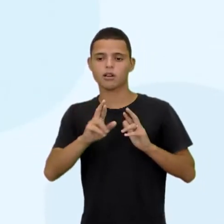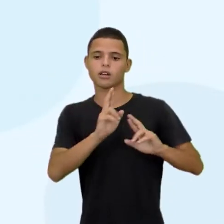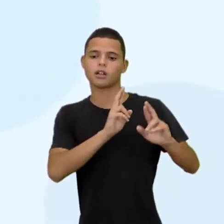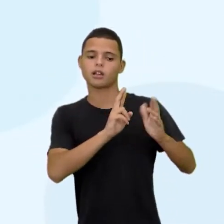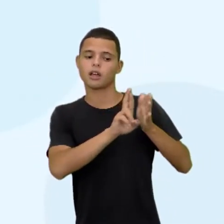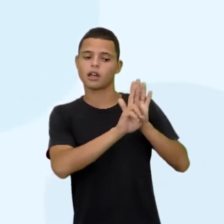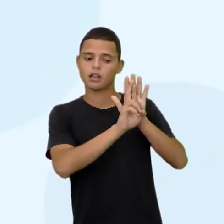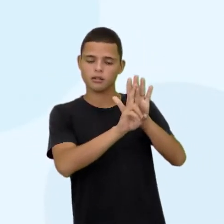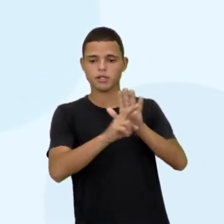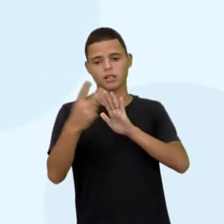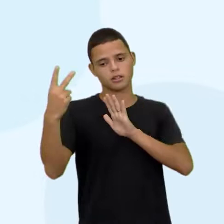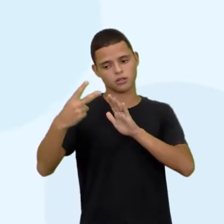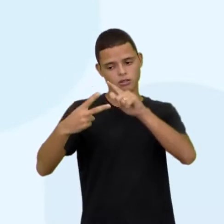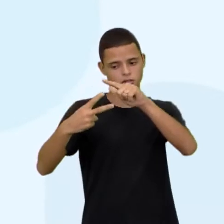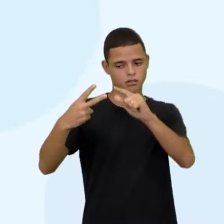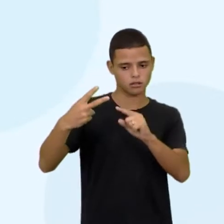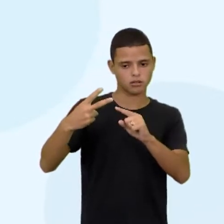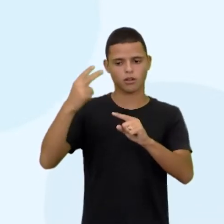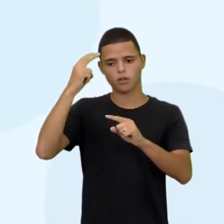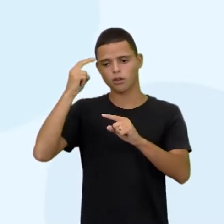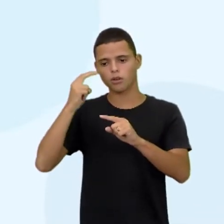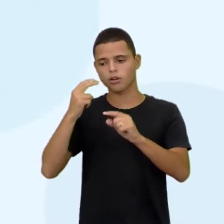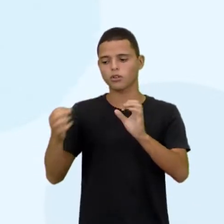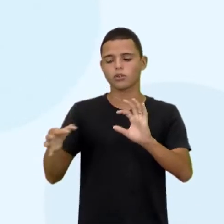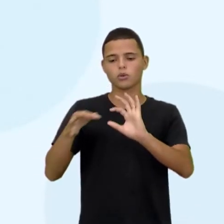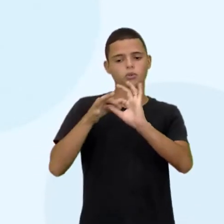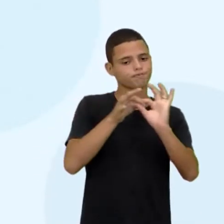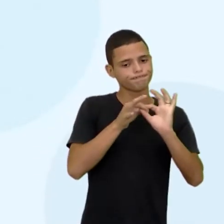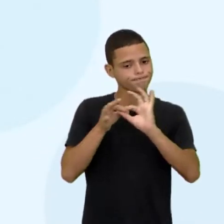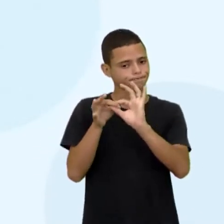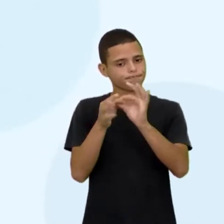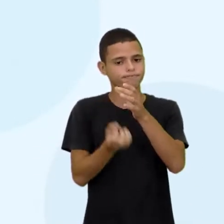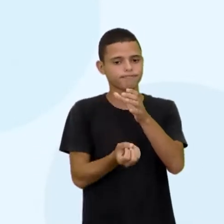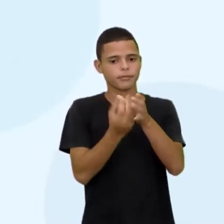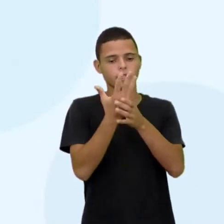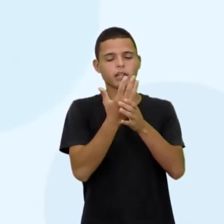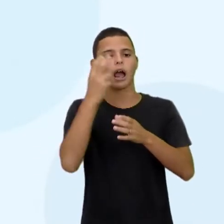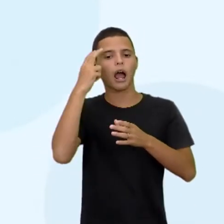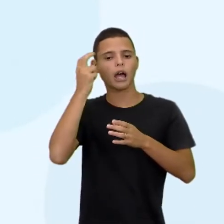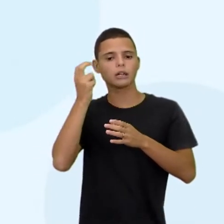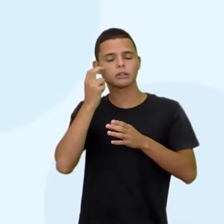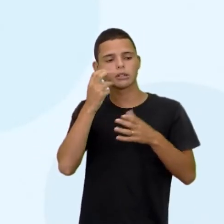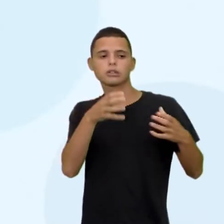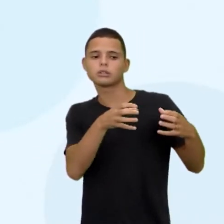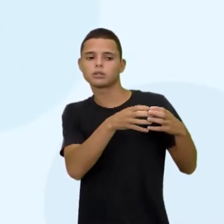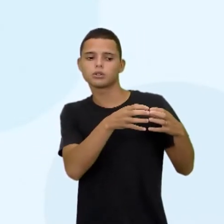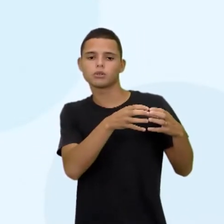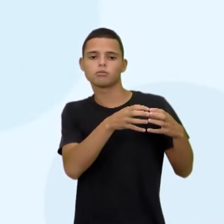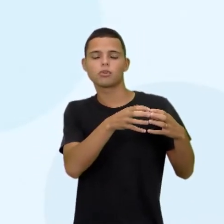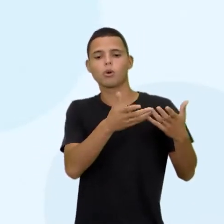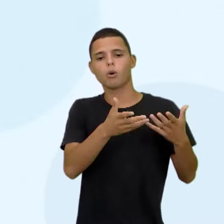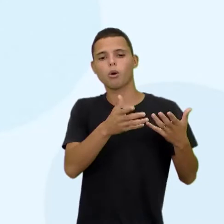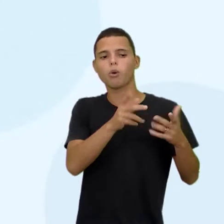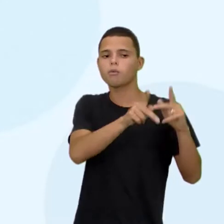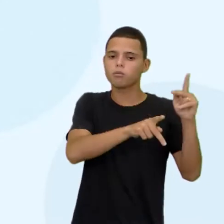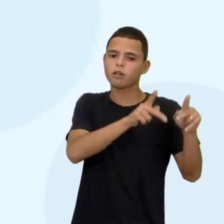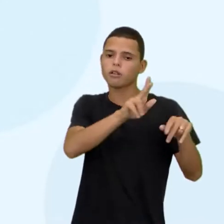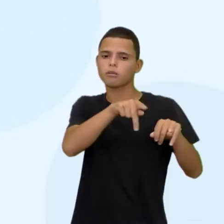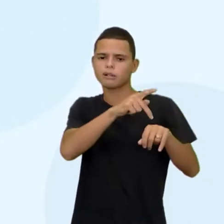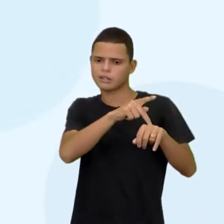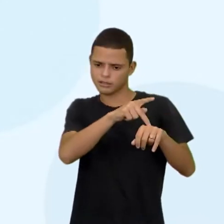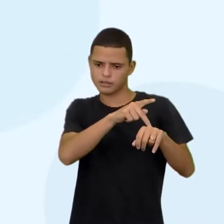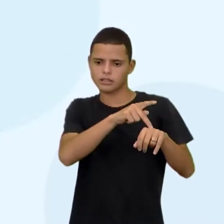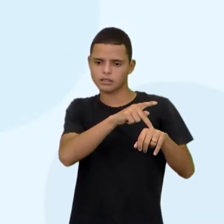de patrimônio cultural e que juntos constituem a cultura de determinado grupo ou povo.